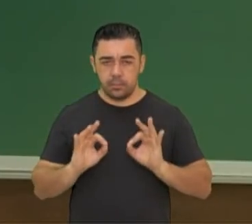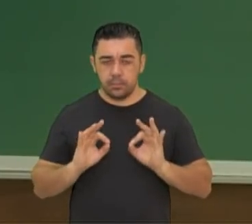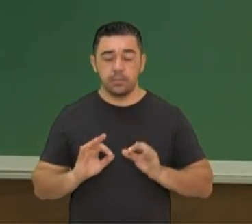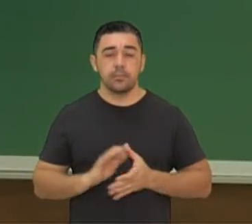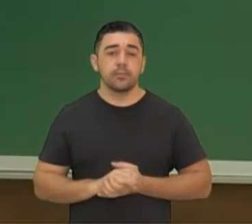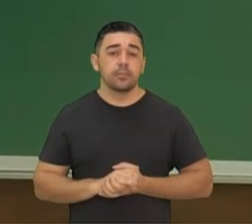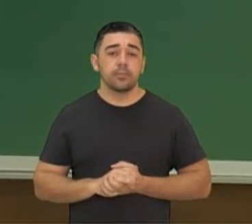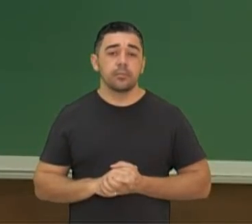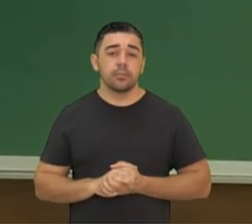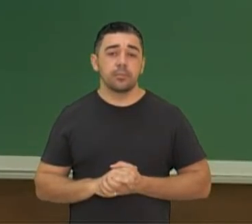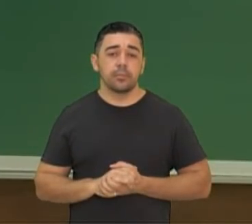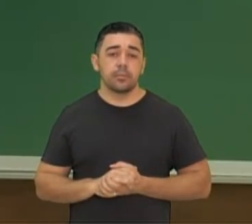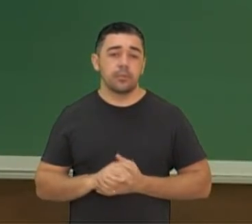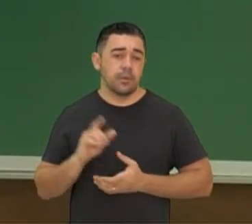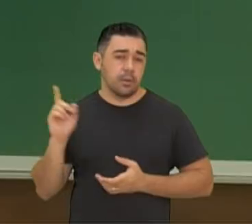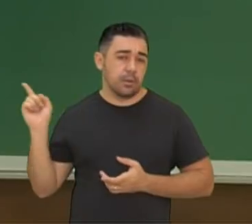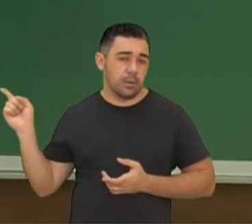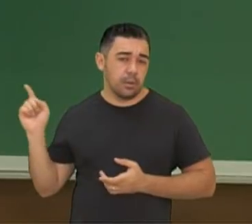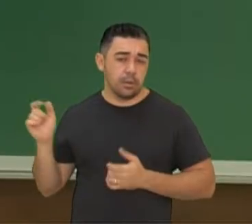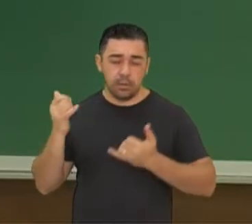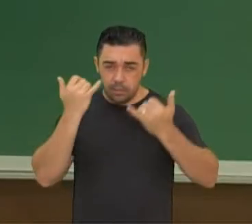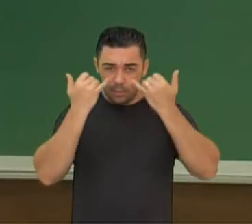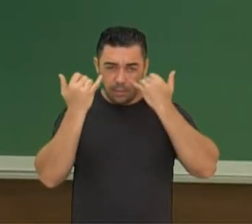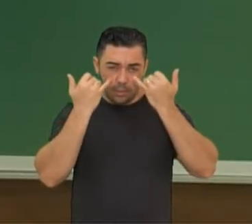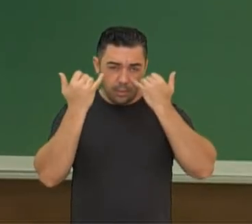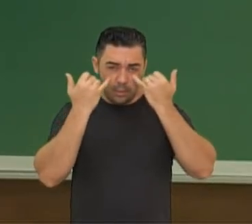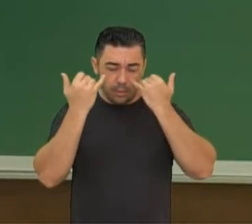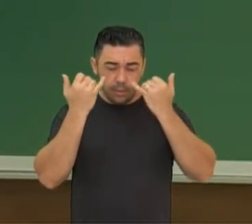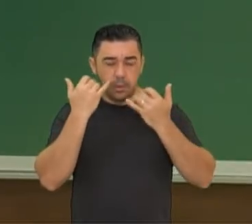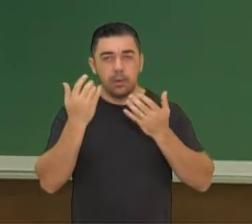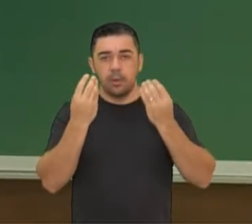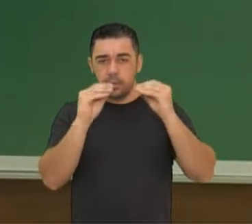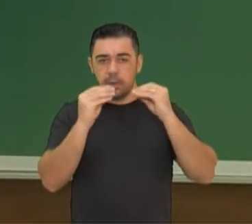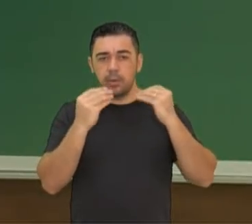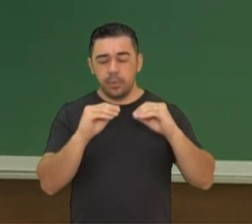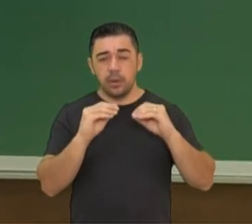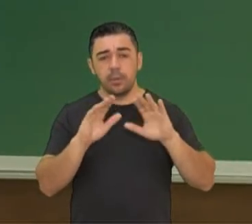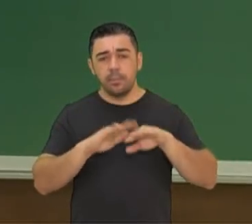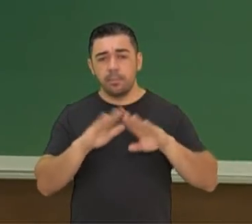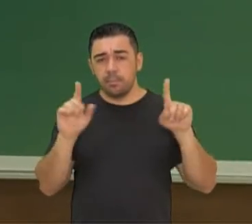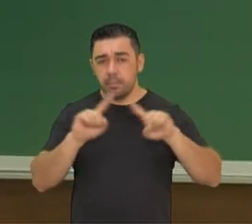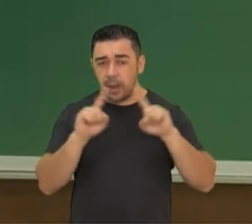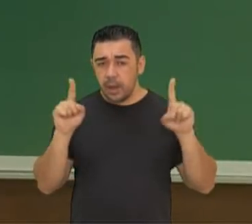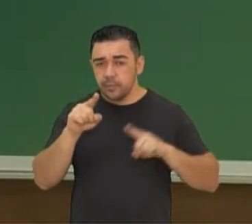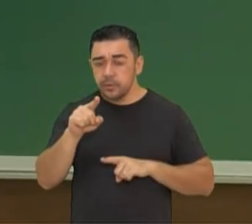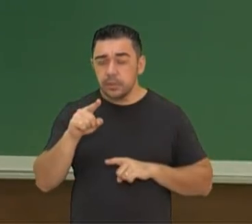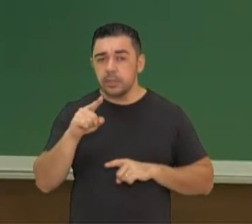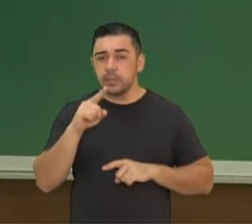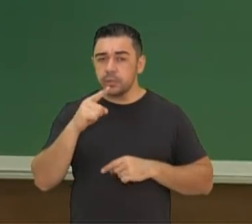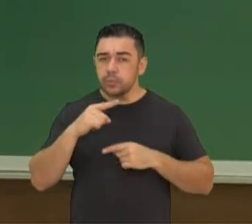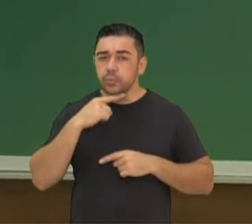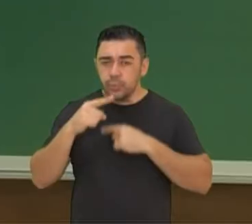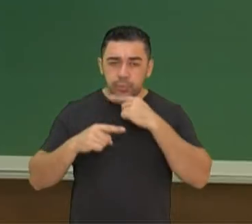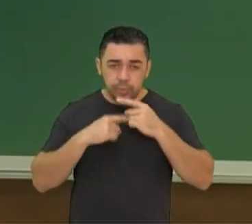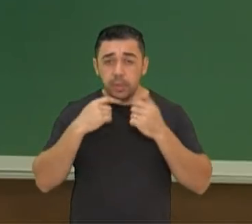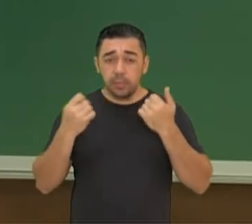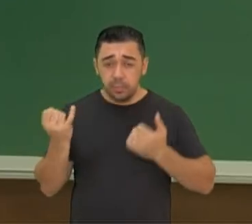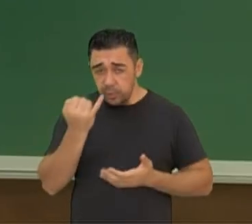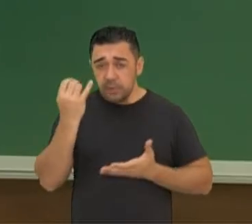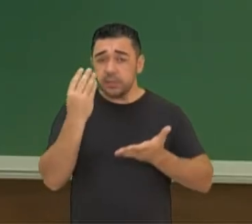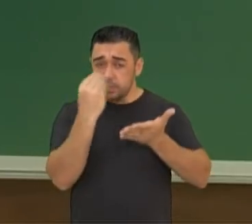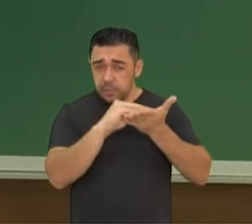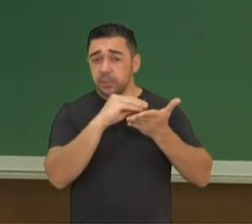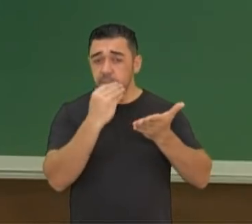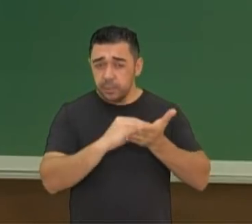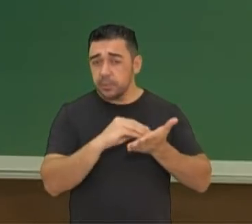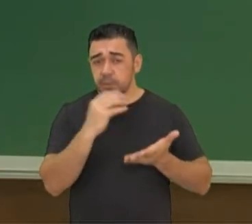problema, escrever essas informações talvez seja perda de tempo. Mas para quem tem mais dificuldade, é importante escrever isso. Então escreva, não tenha